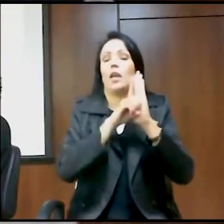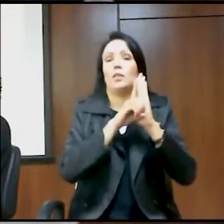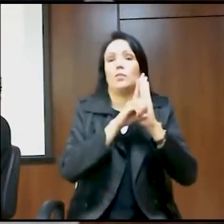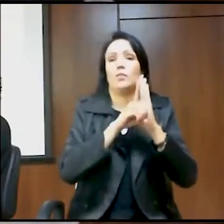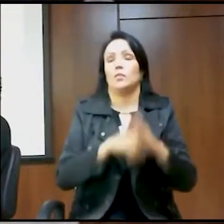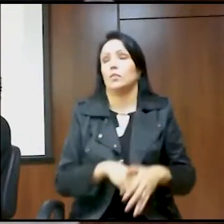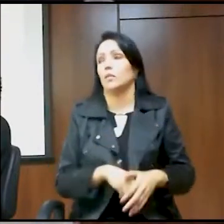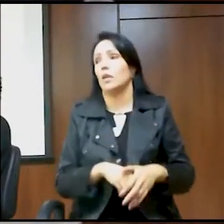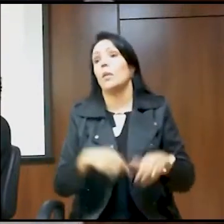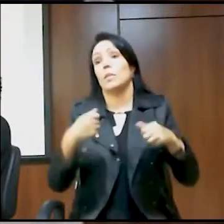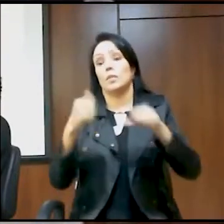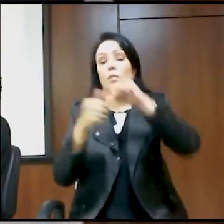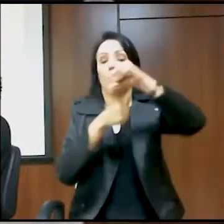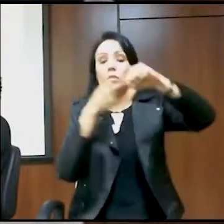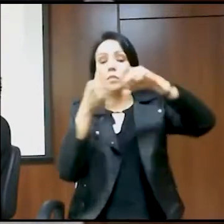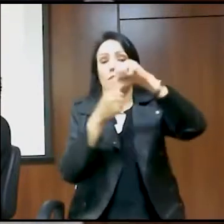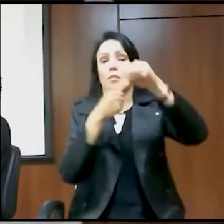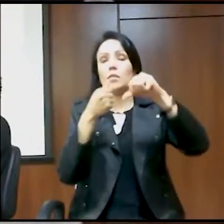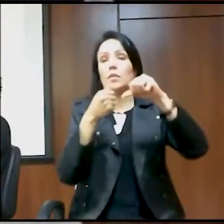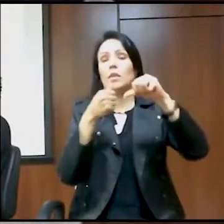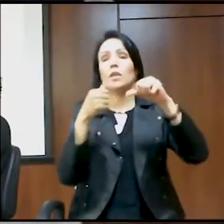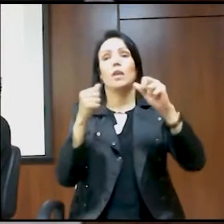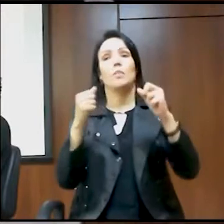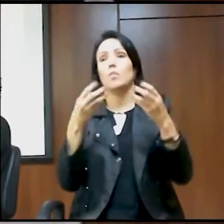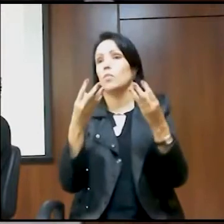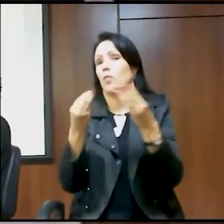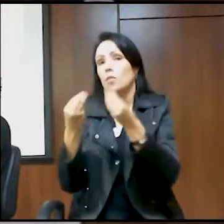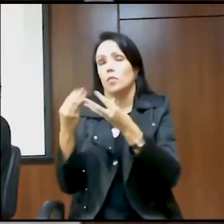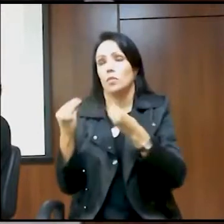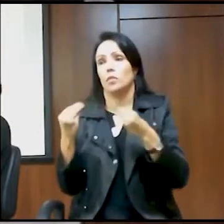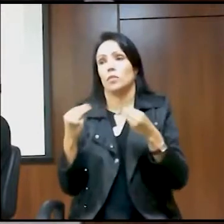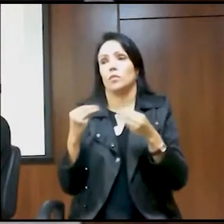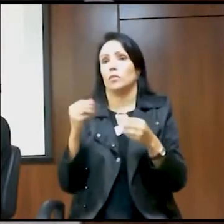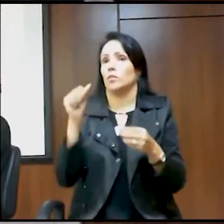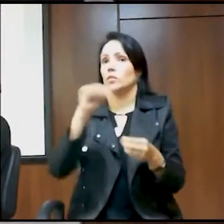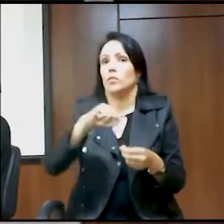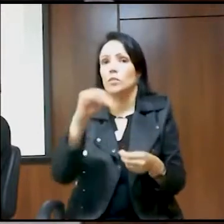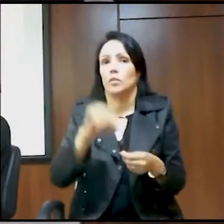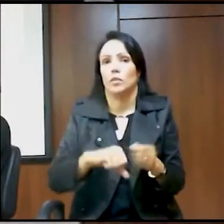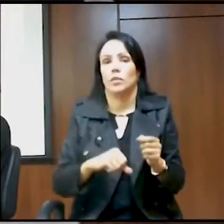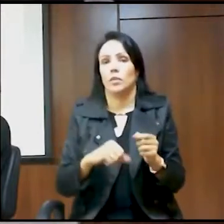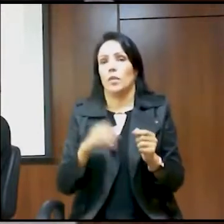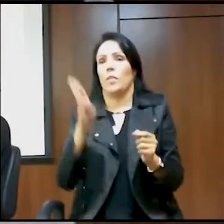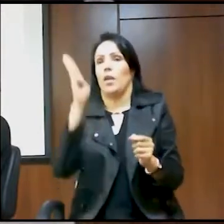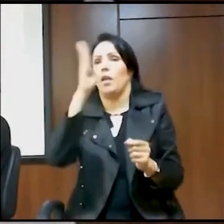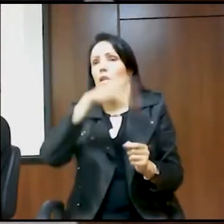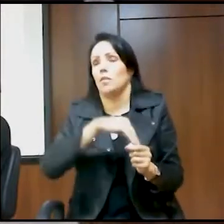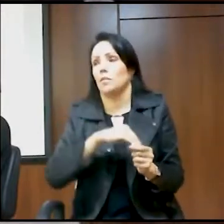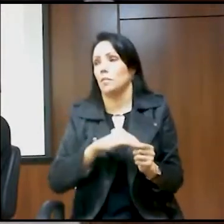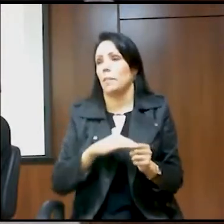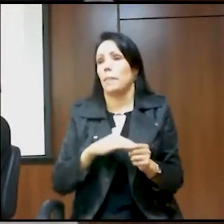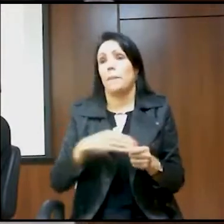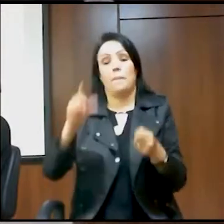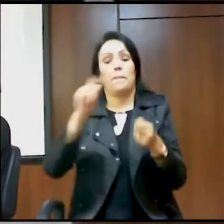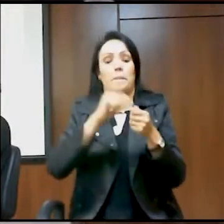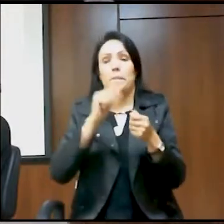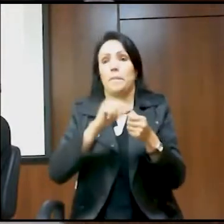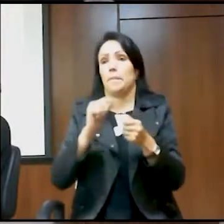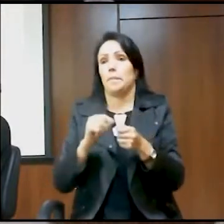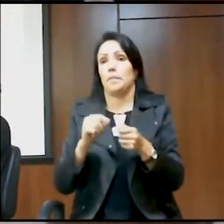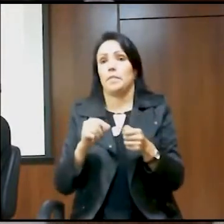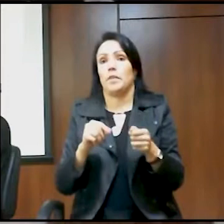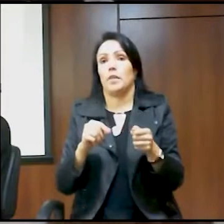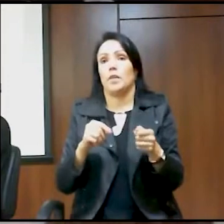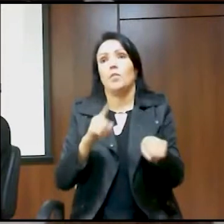opinião, alterado, porque ele é extremamente, né, perverso, né, e ele foi feito, né, no momento que nós fizemos ampla